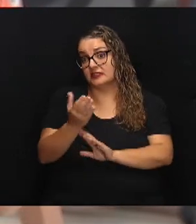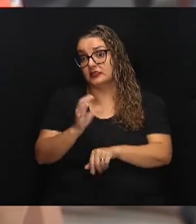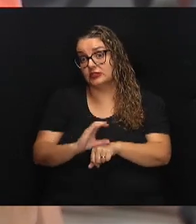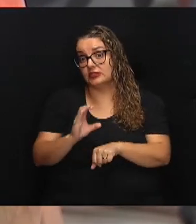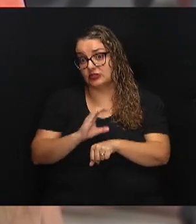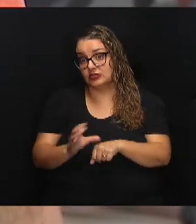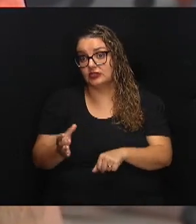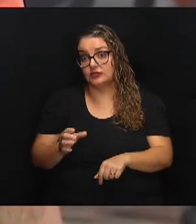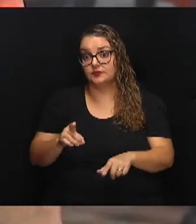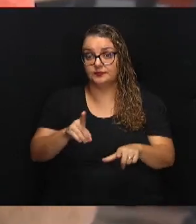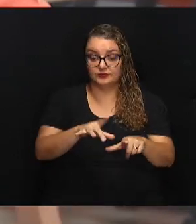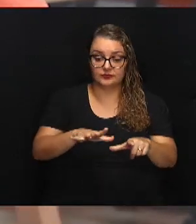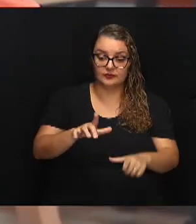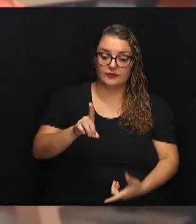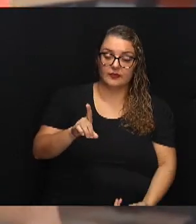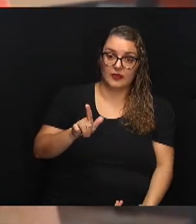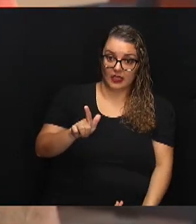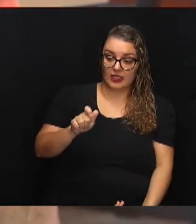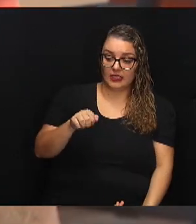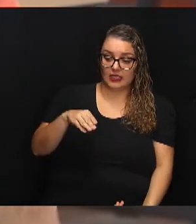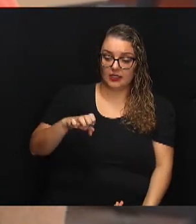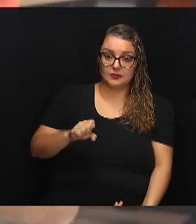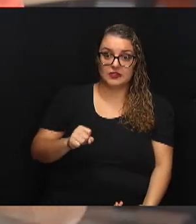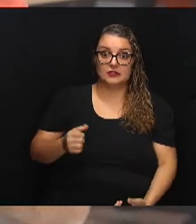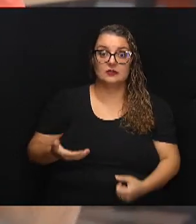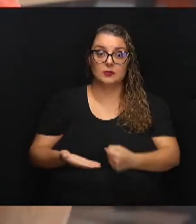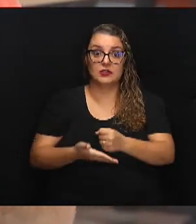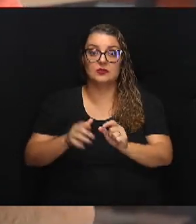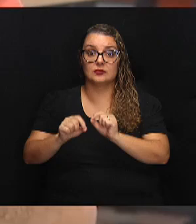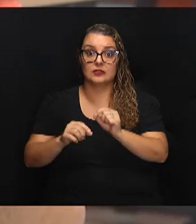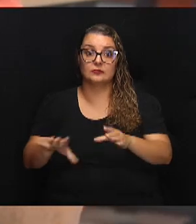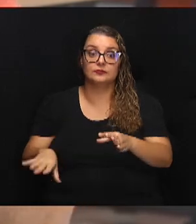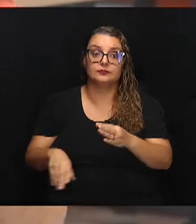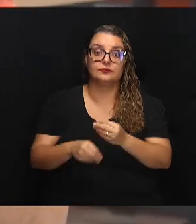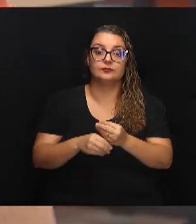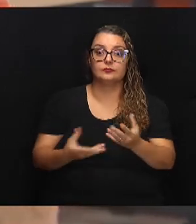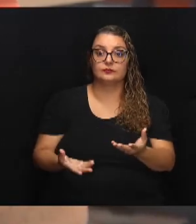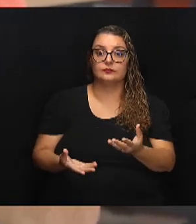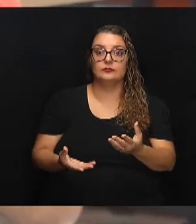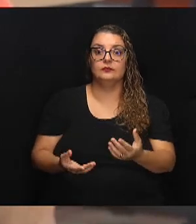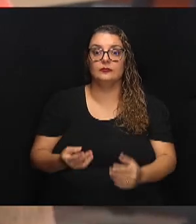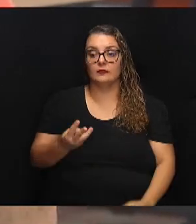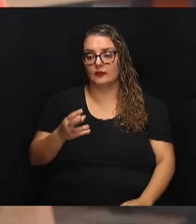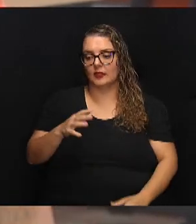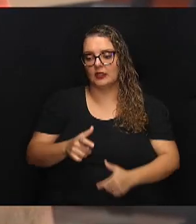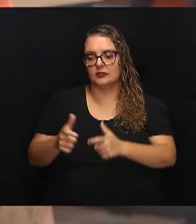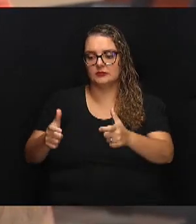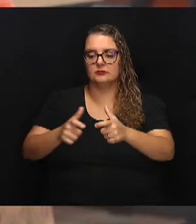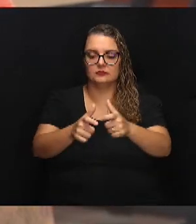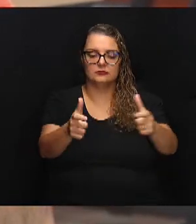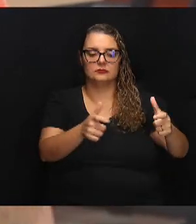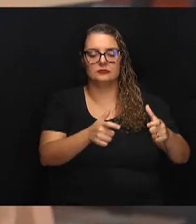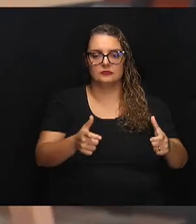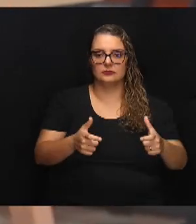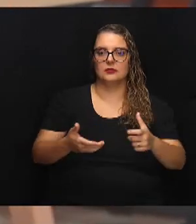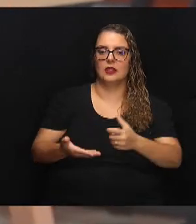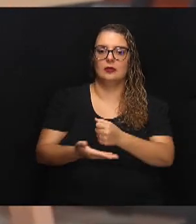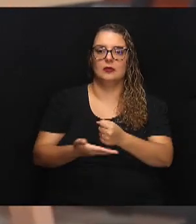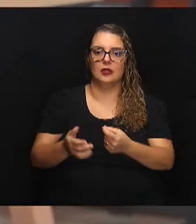de Design de Games, que basicamente ele agrega três grandes áreas, são três grandes